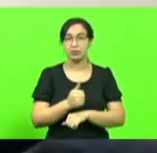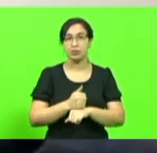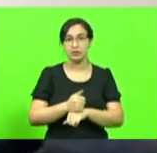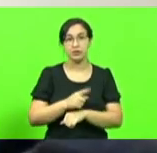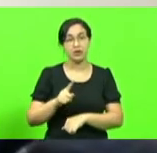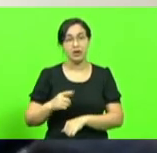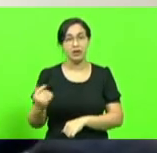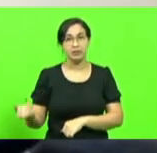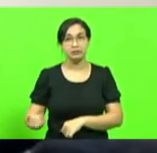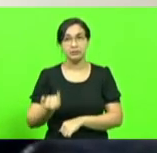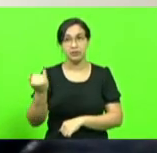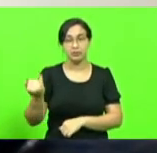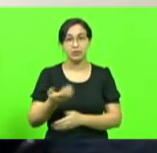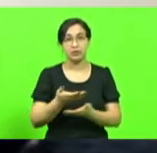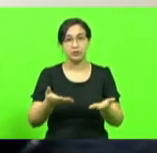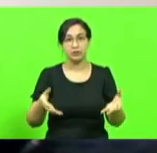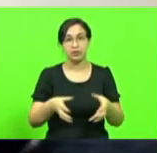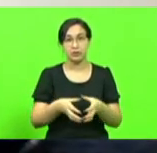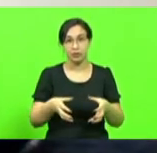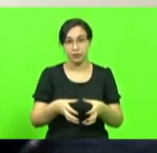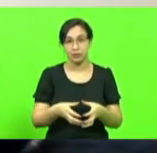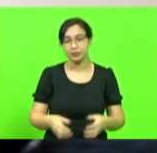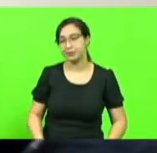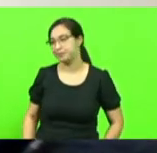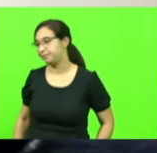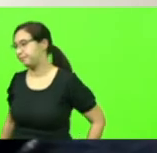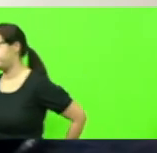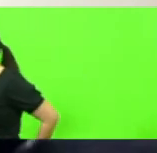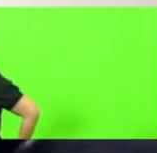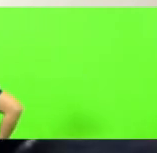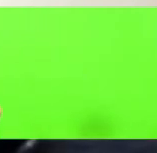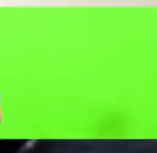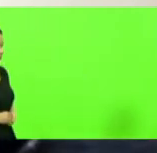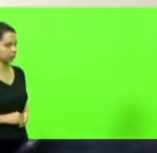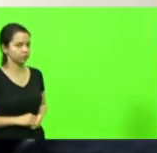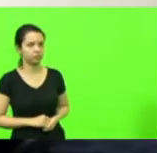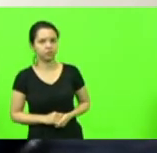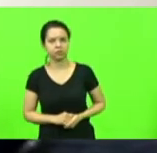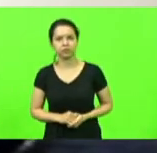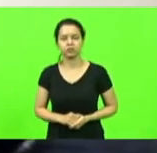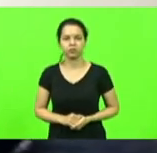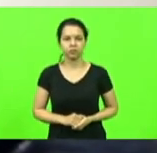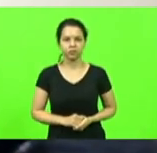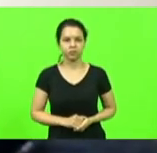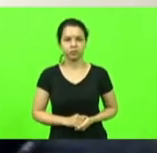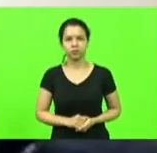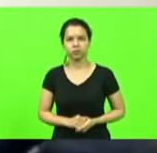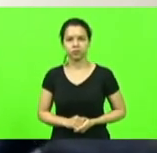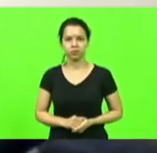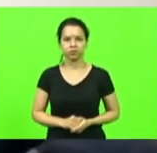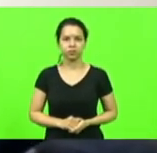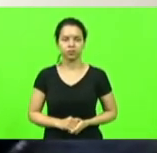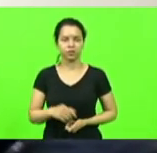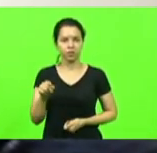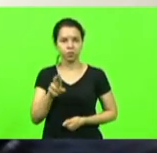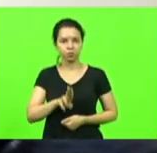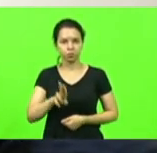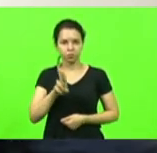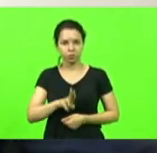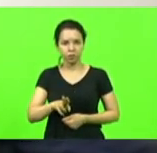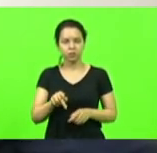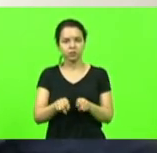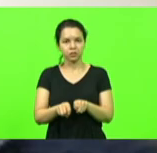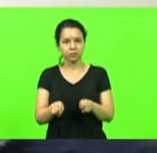importantes para essa categoria. Mas é imprescindível que os nossos usuários e as nossas